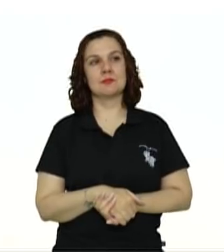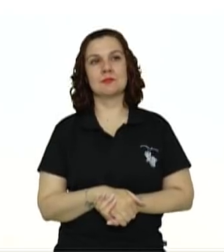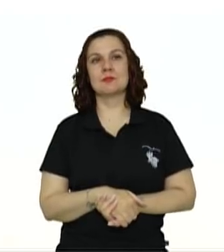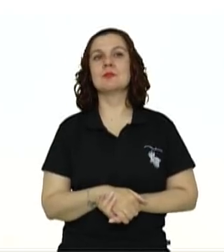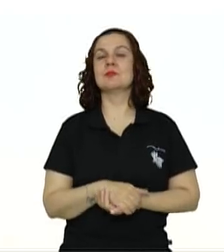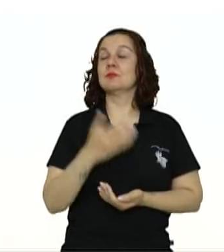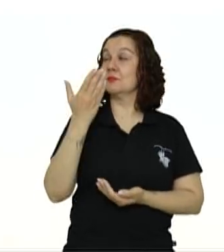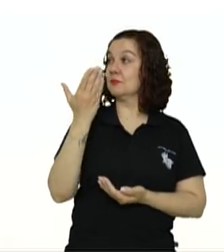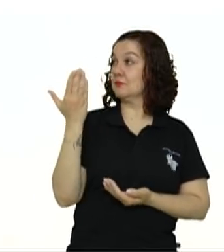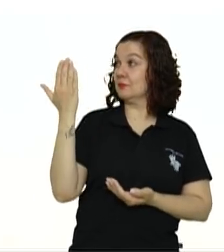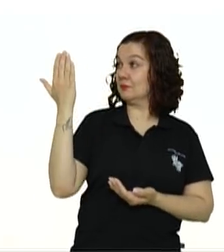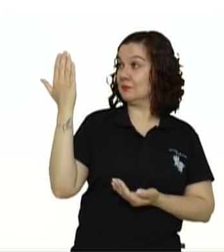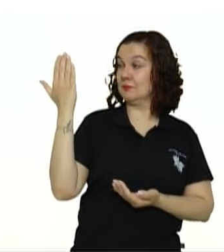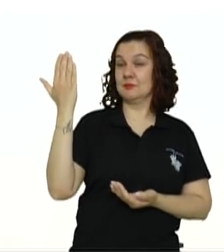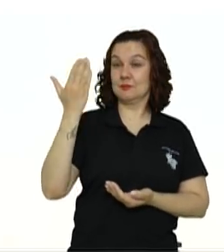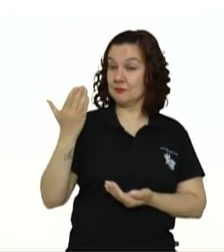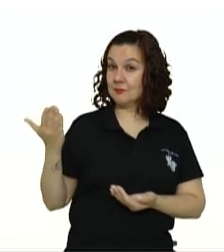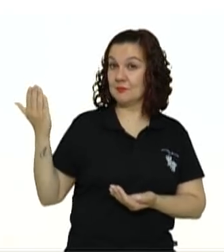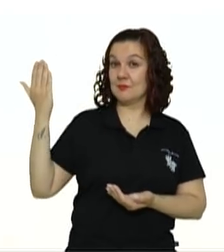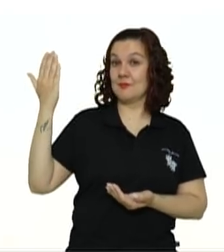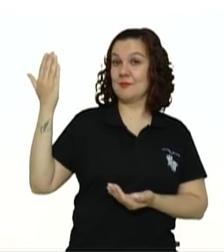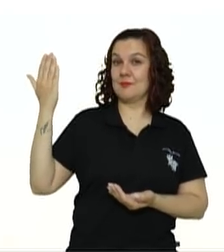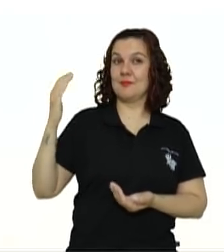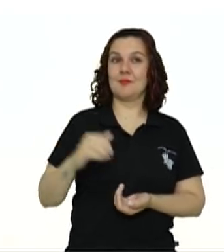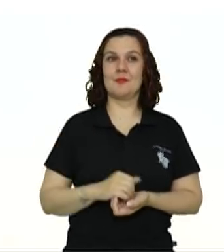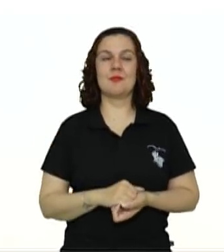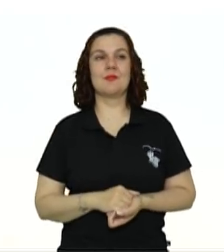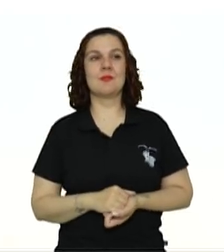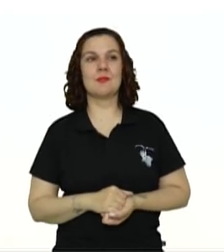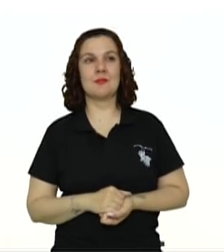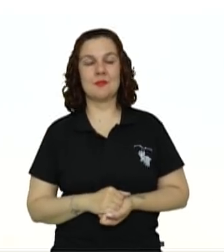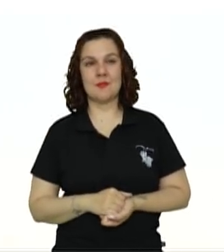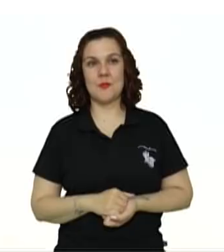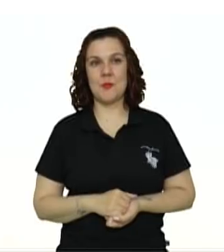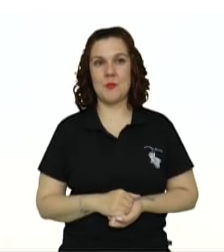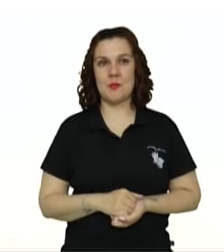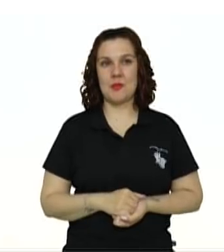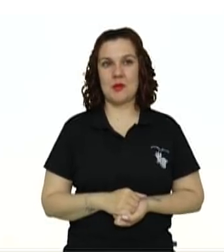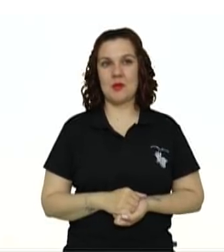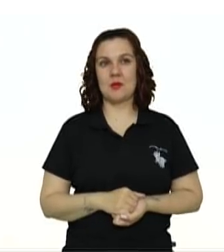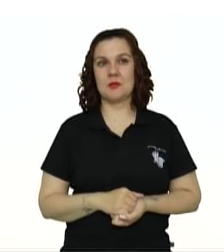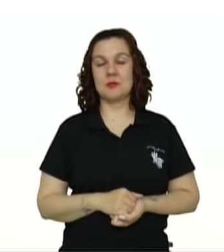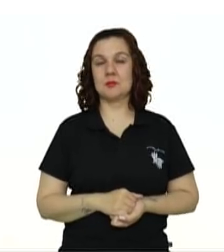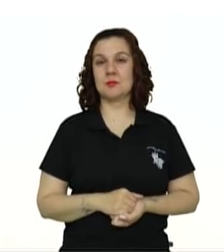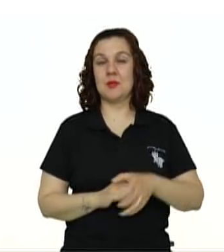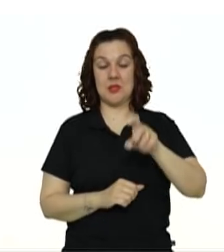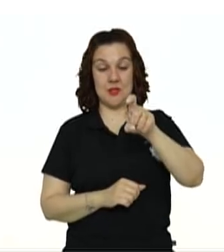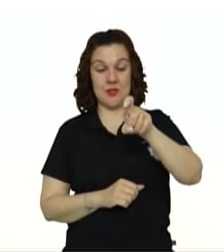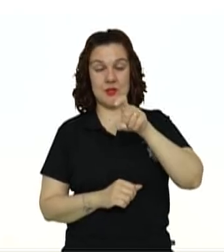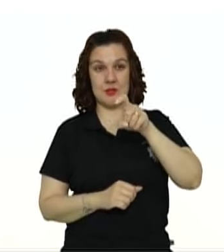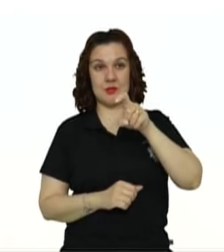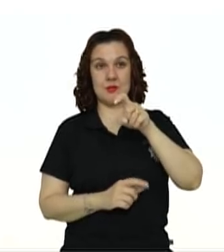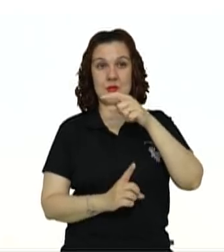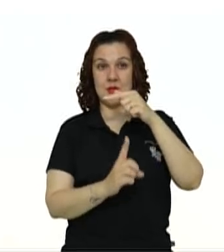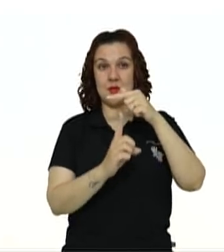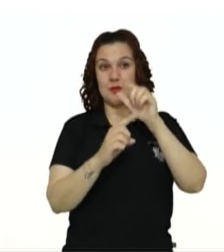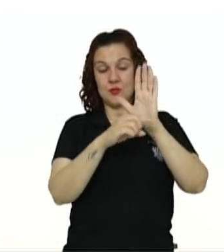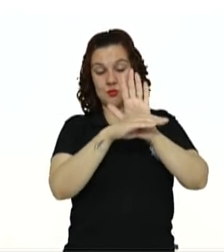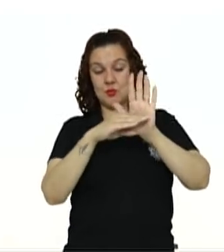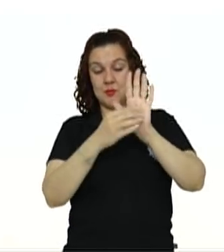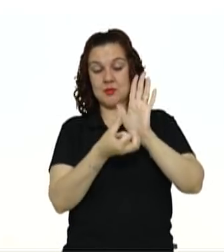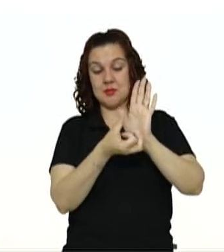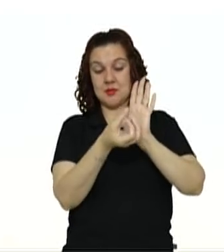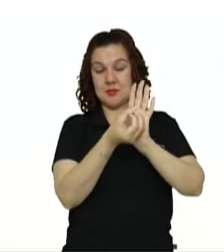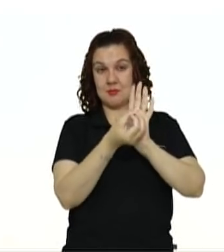sobre 160, x mais 20, dividido por 2x mais 40. Então, x sobre 60,